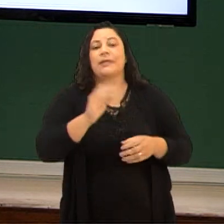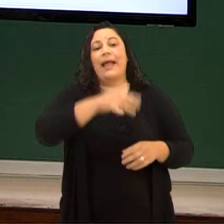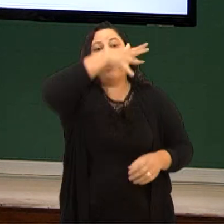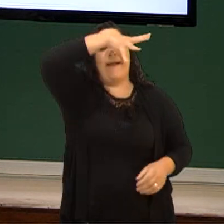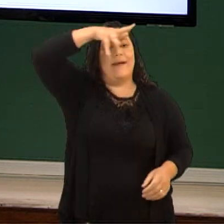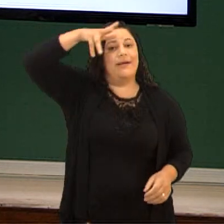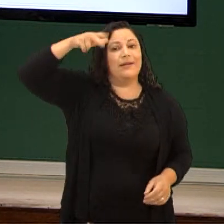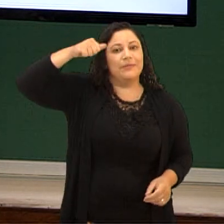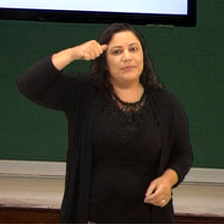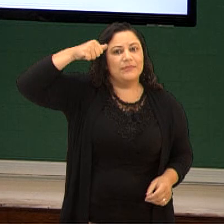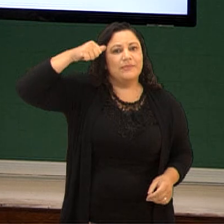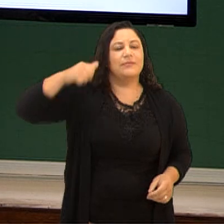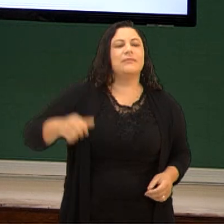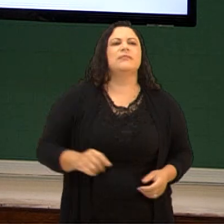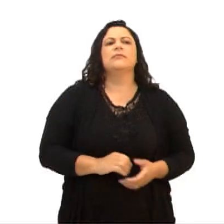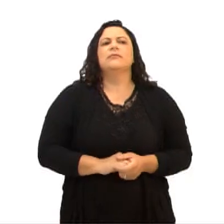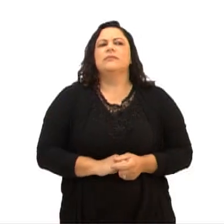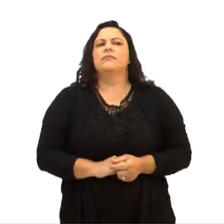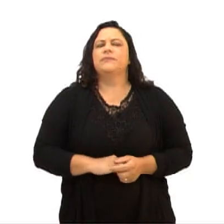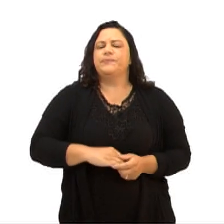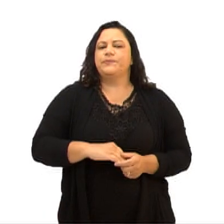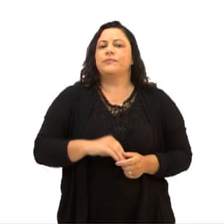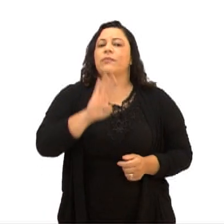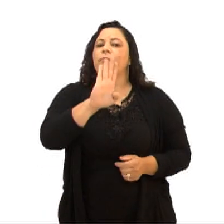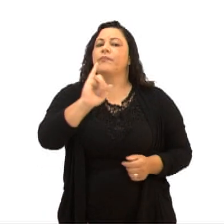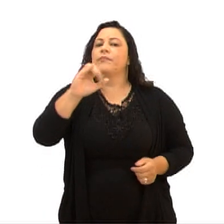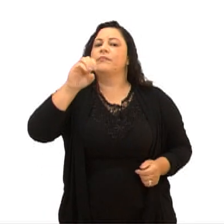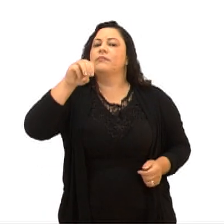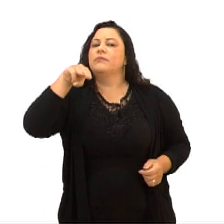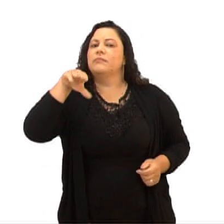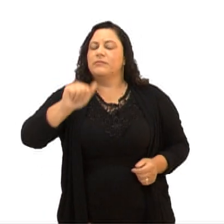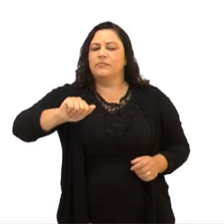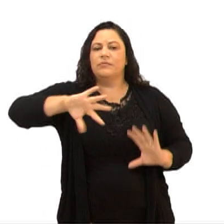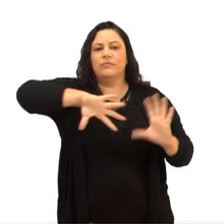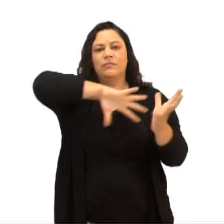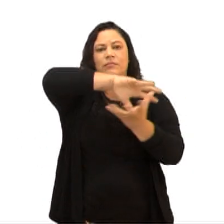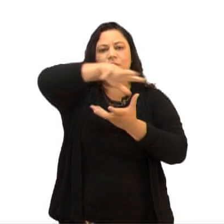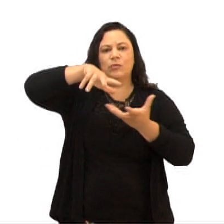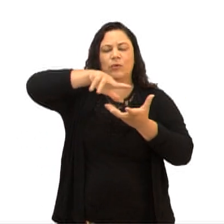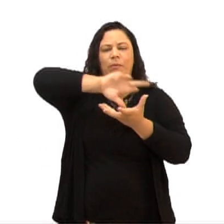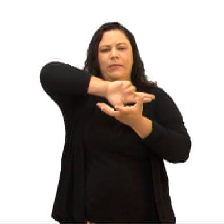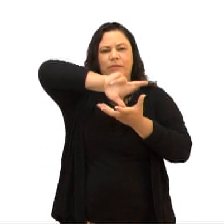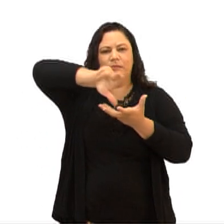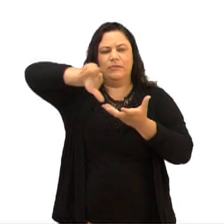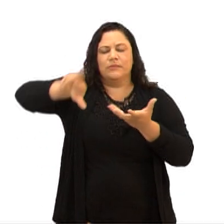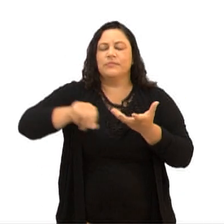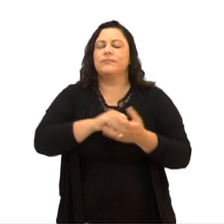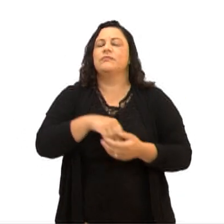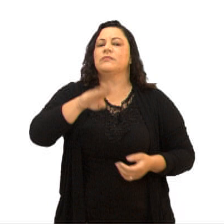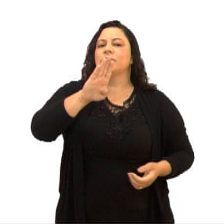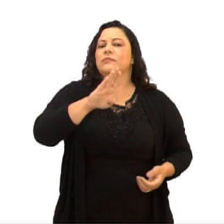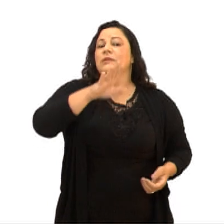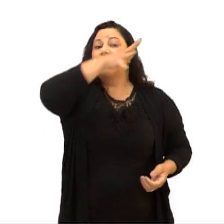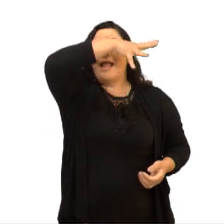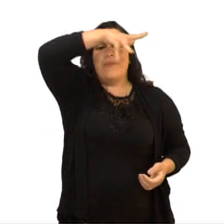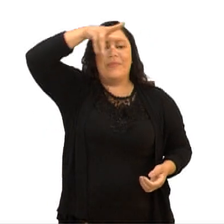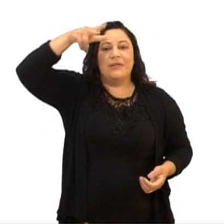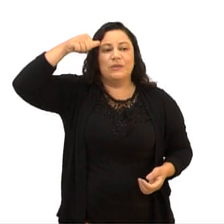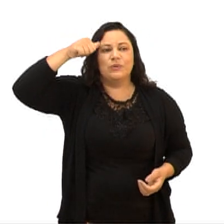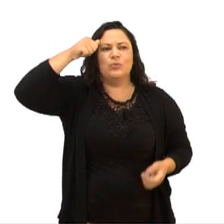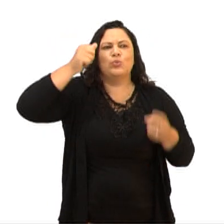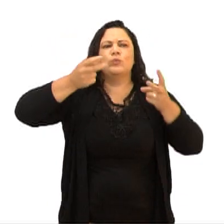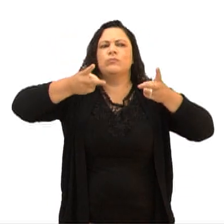Então, observem aqui. Lá no bioma da Amazônia, quais foram as informações de Pedro? Peixes, ele conseguiu identificar